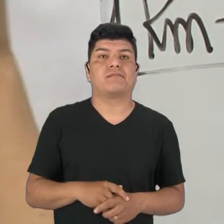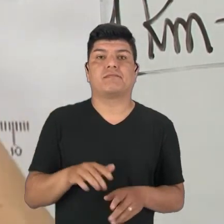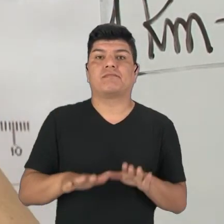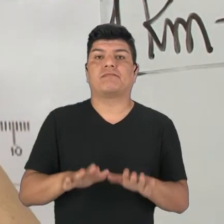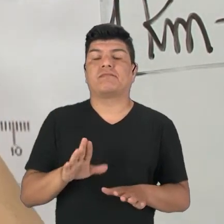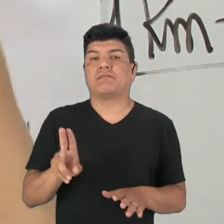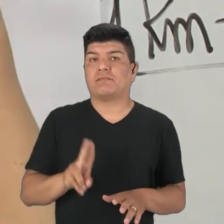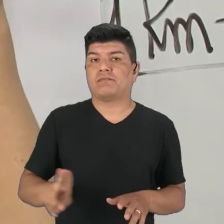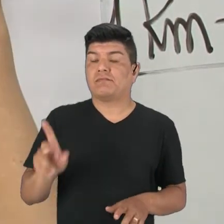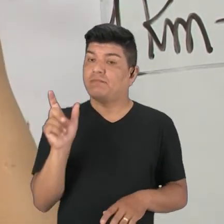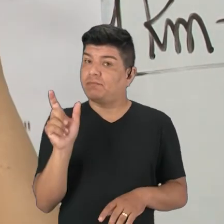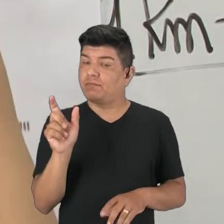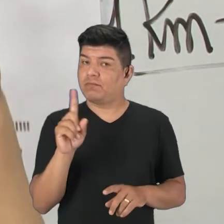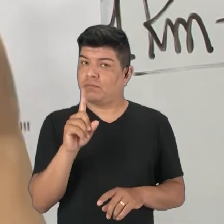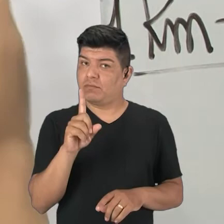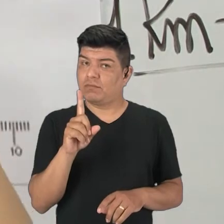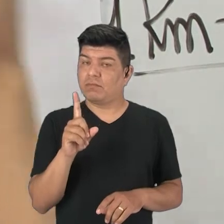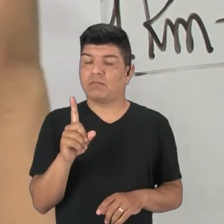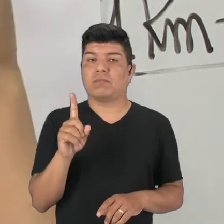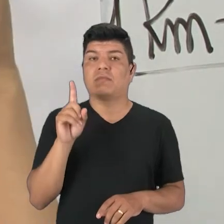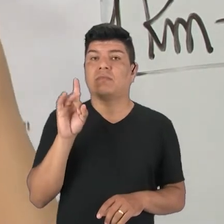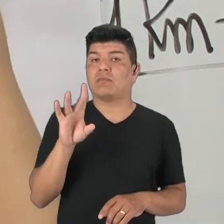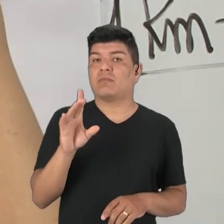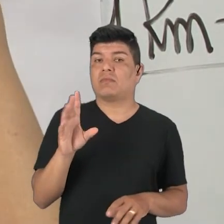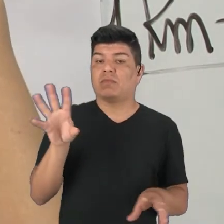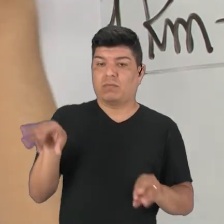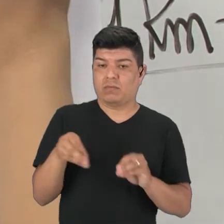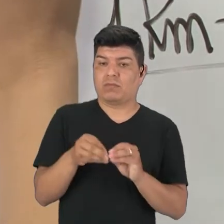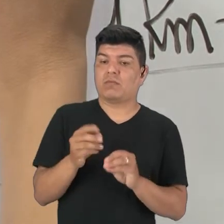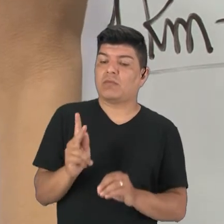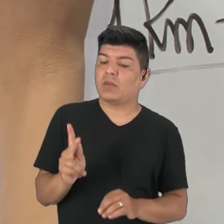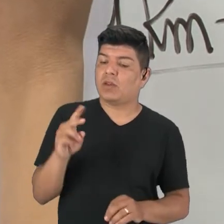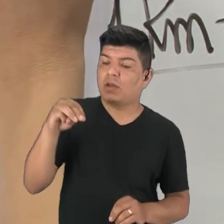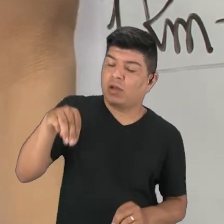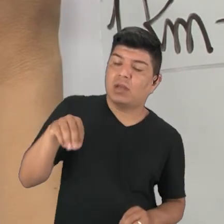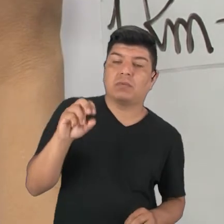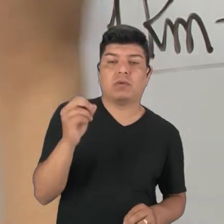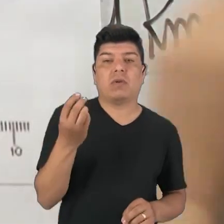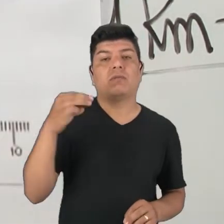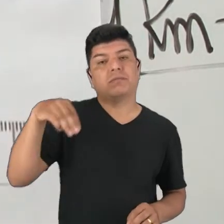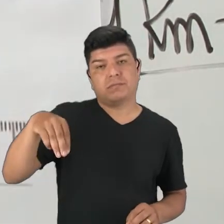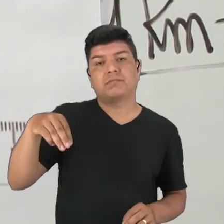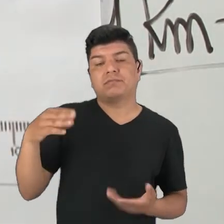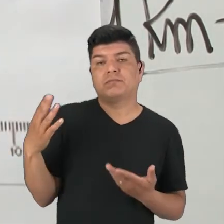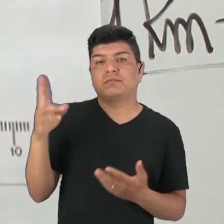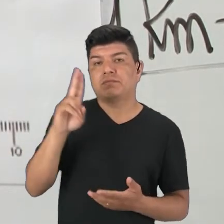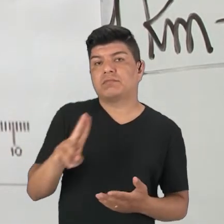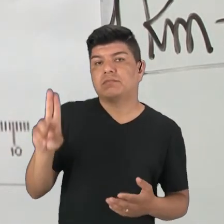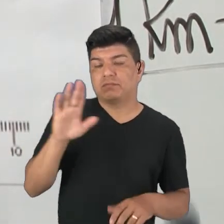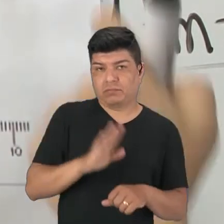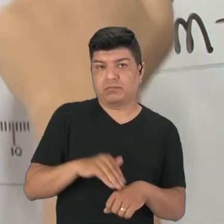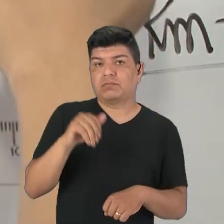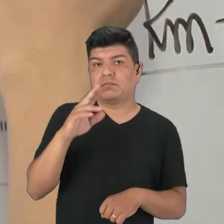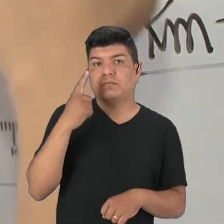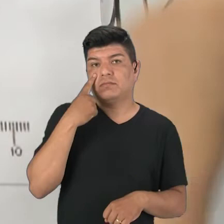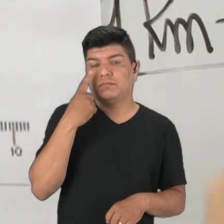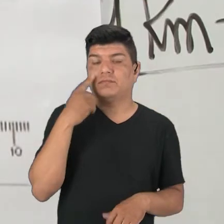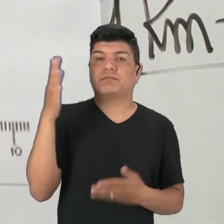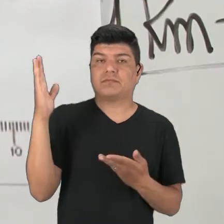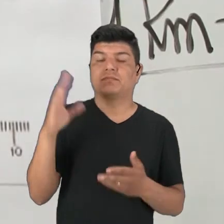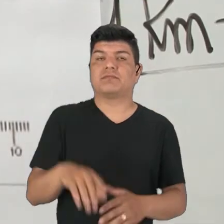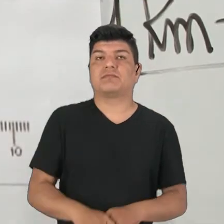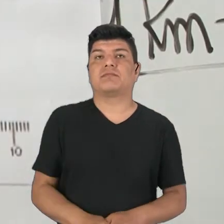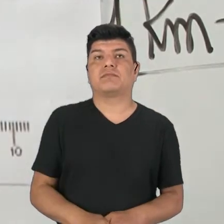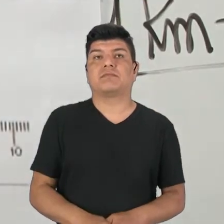a gente não usa essas palavras, né? Da forma que está escrito, embora não esteja errado, é claro. Mas a representação mais utilizada que a gente vê é